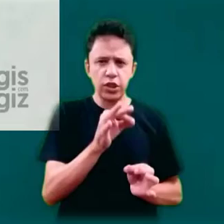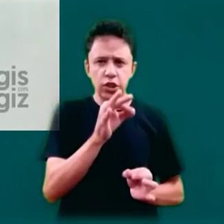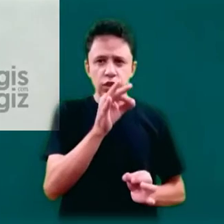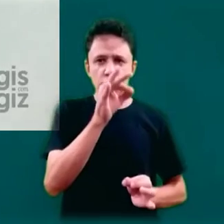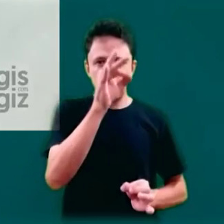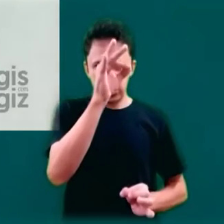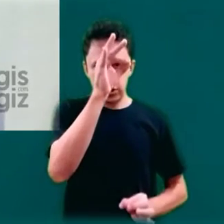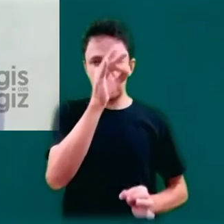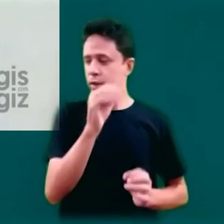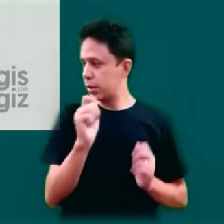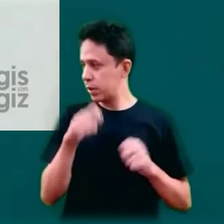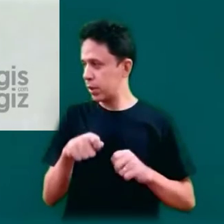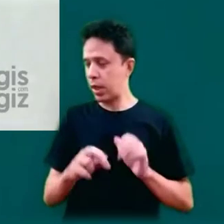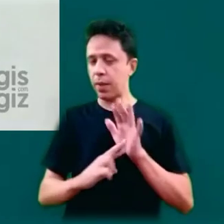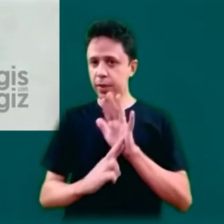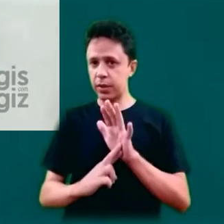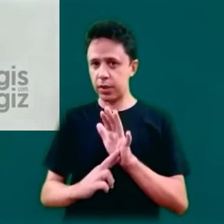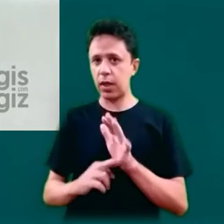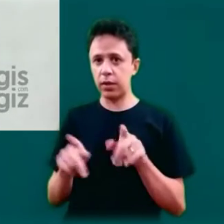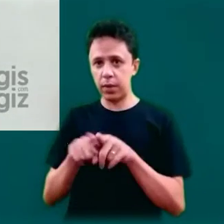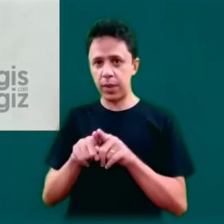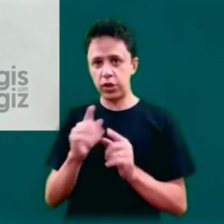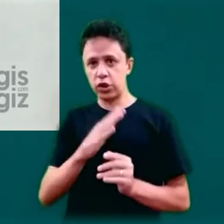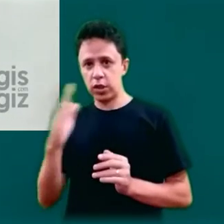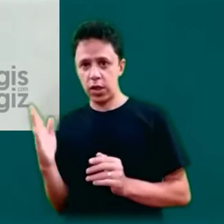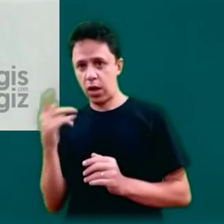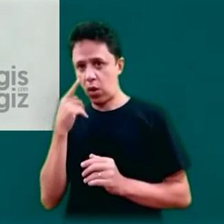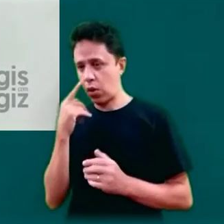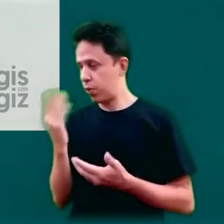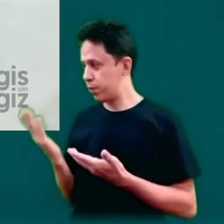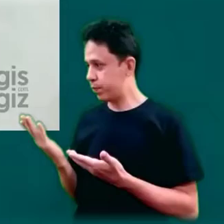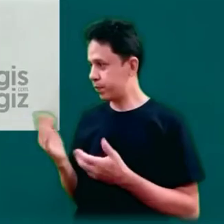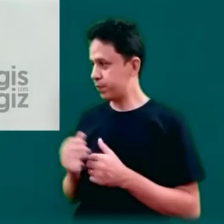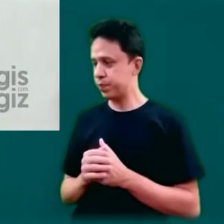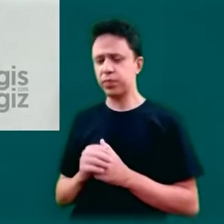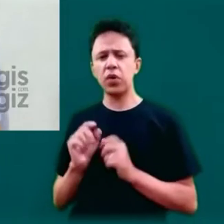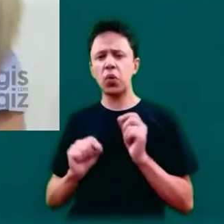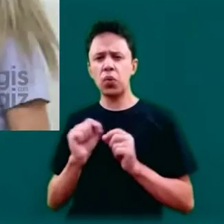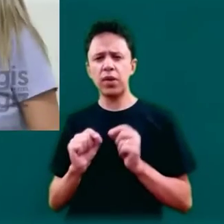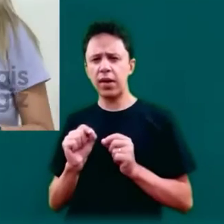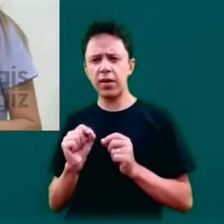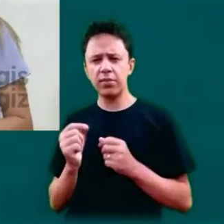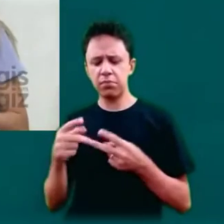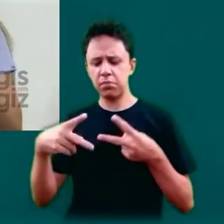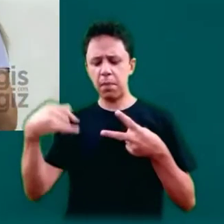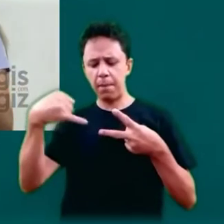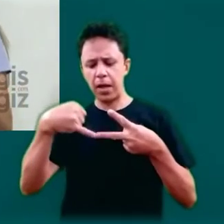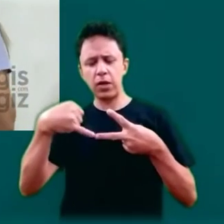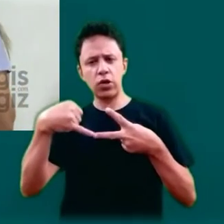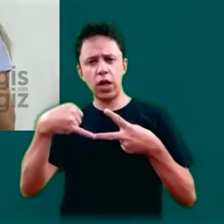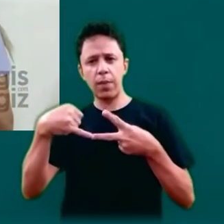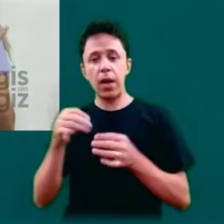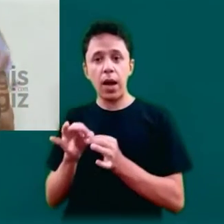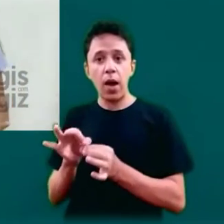medida aqui, que posso também representar aqui se eu quiser, ó, ela é o que no nosso paralelogramo? Ela não